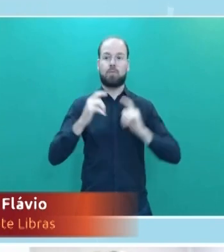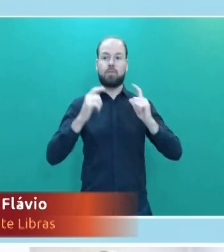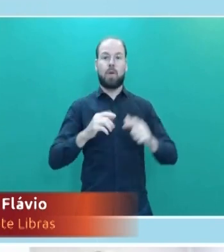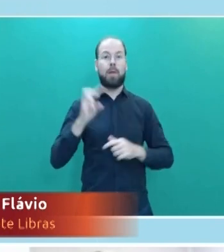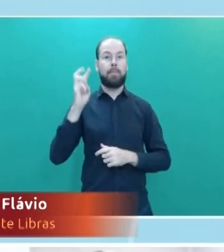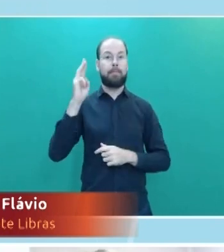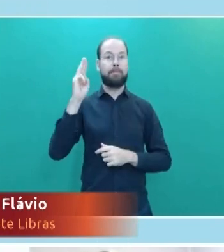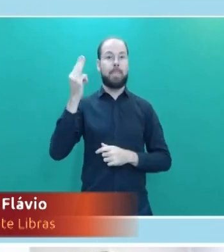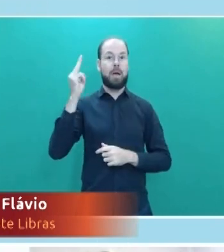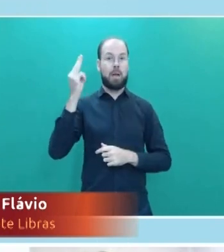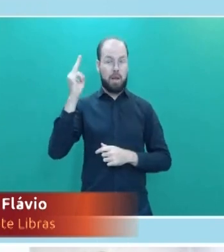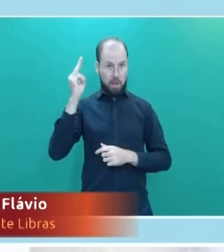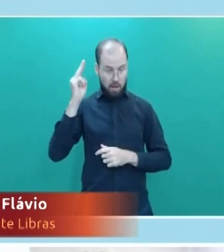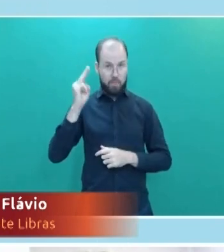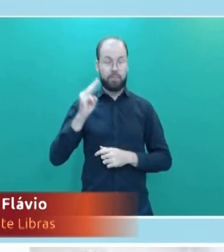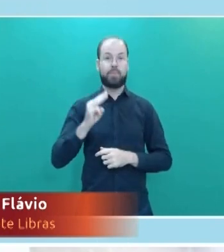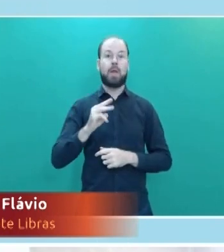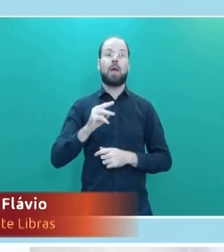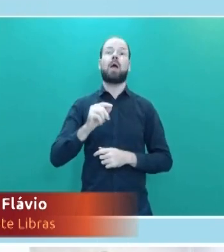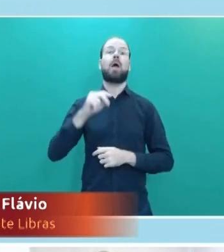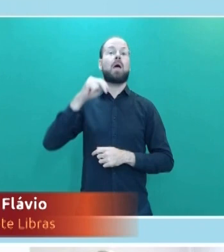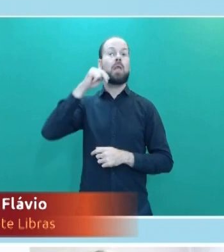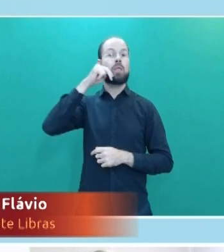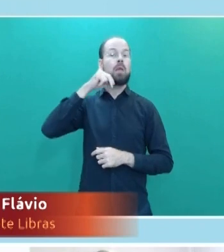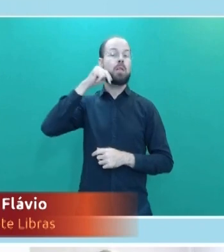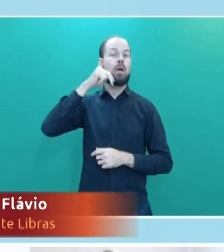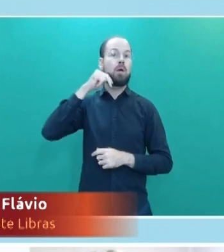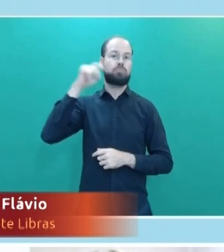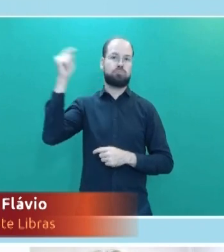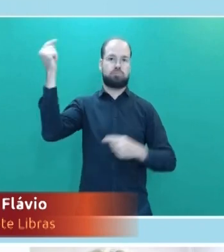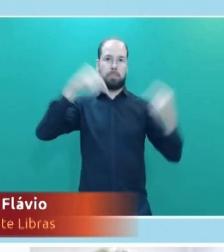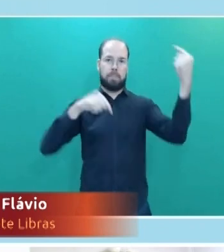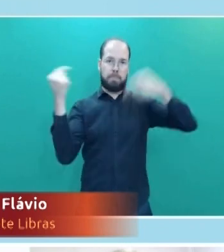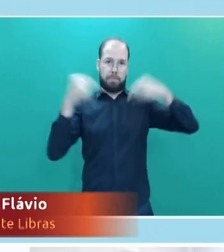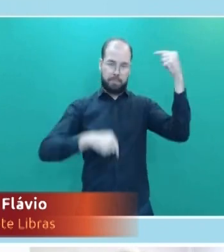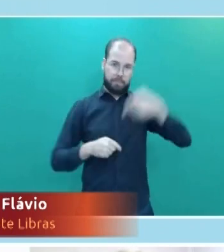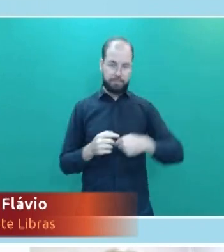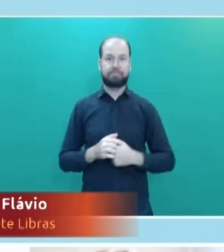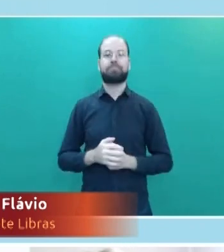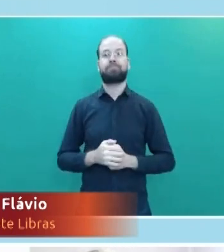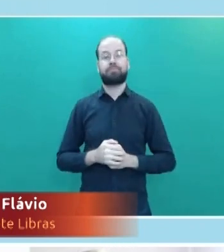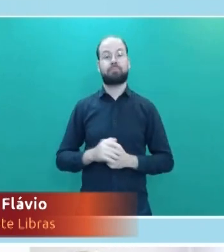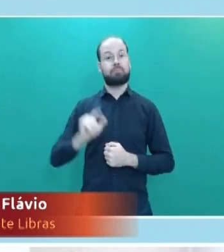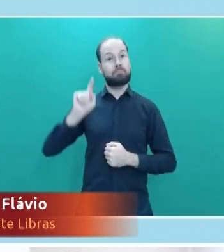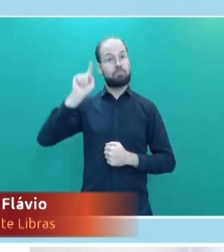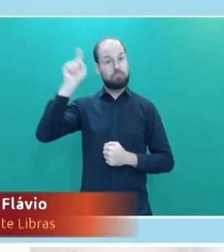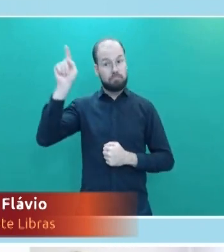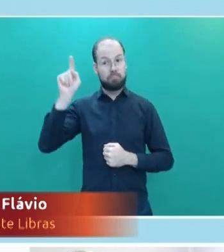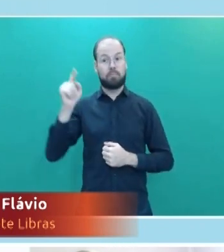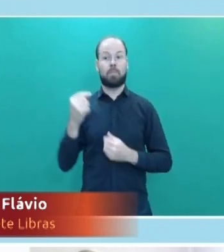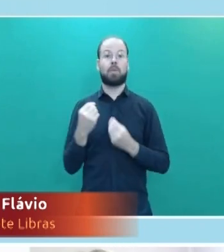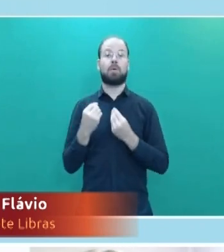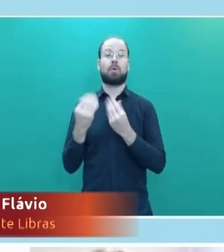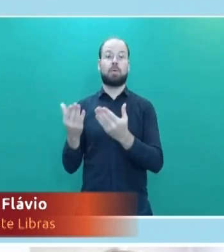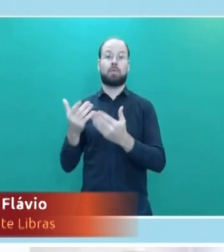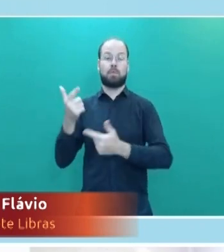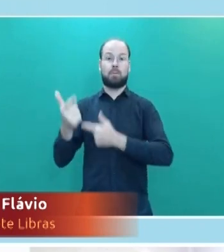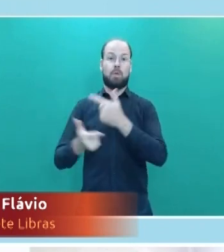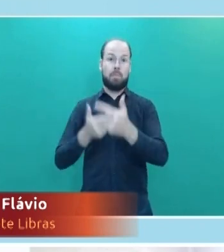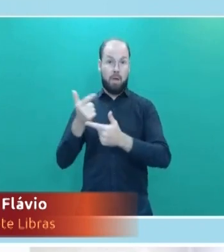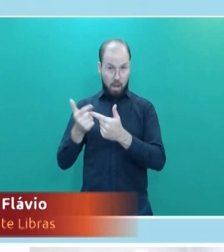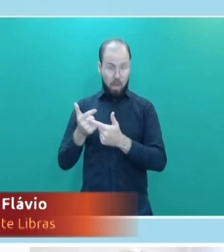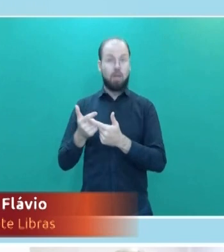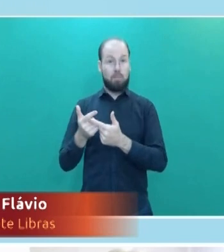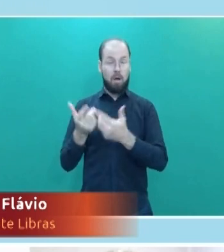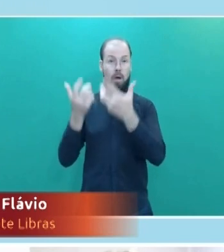do Norte, que vieram esses trabalhadores. Geralmente, lá se oferece trabalho e eles vêm para